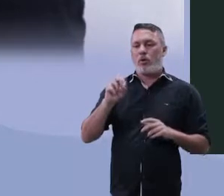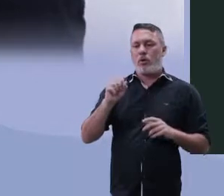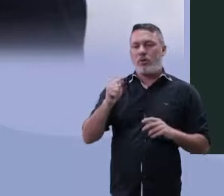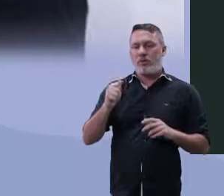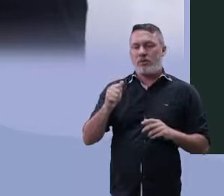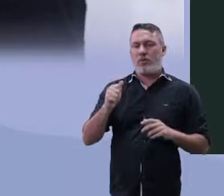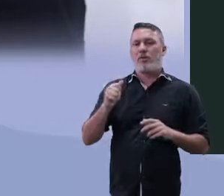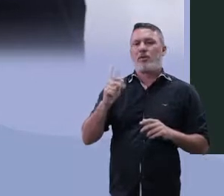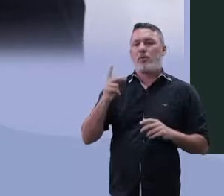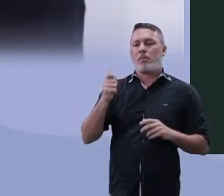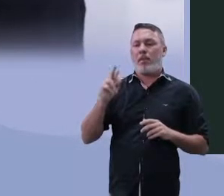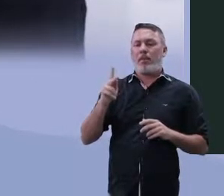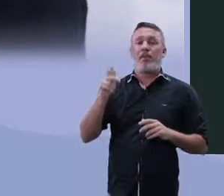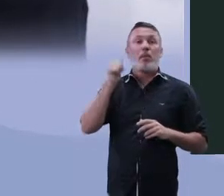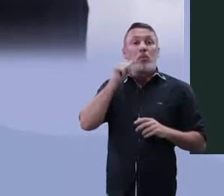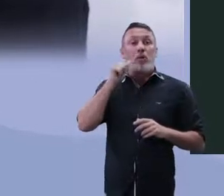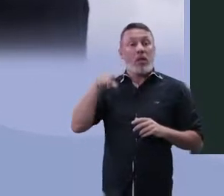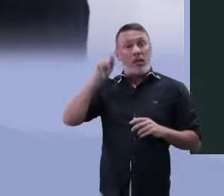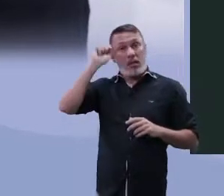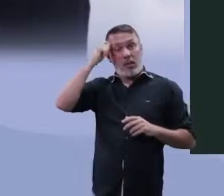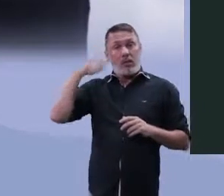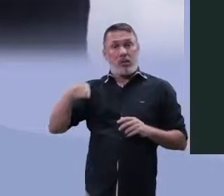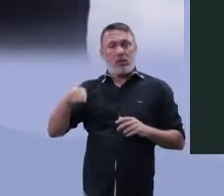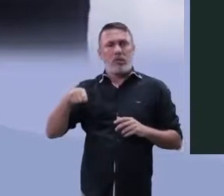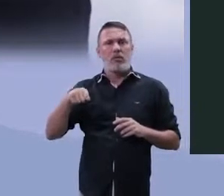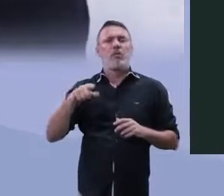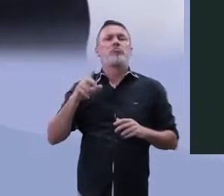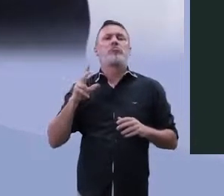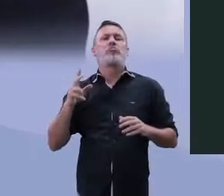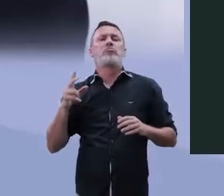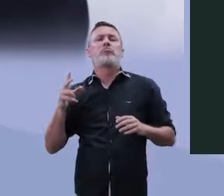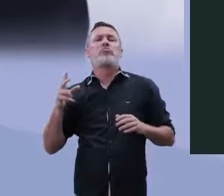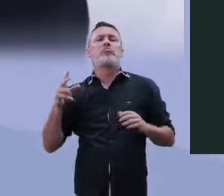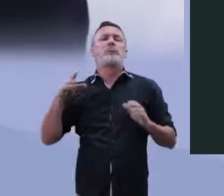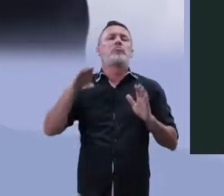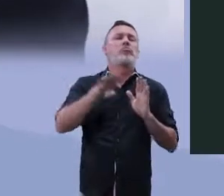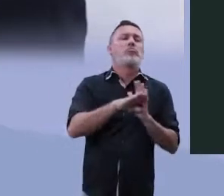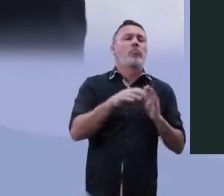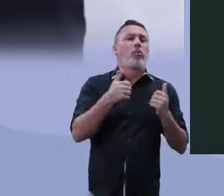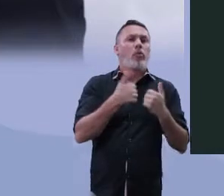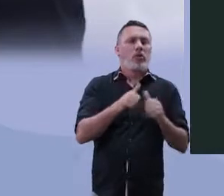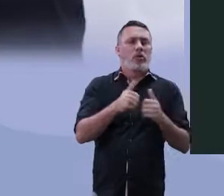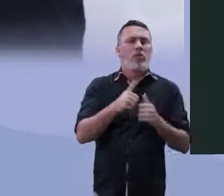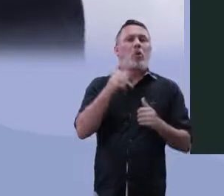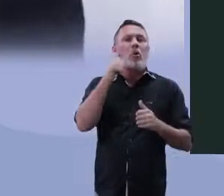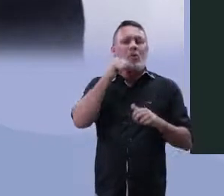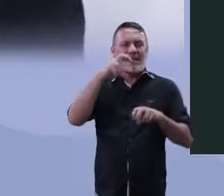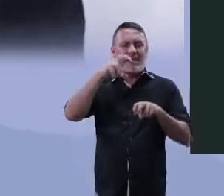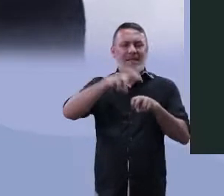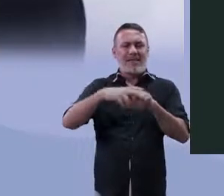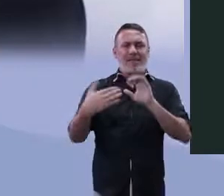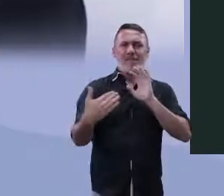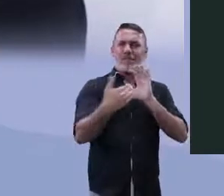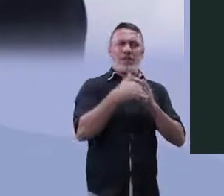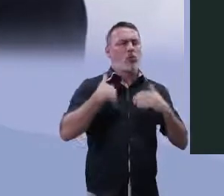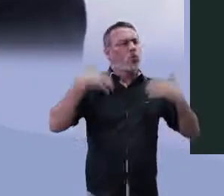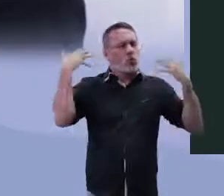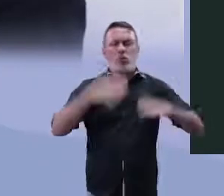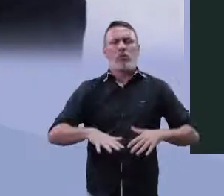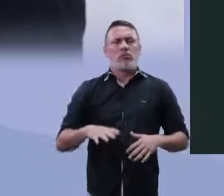né? No Alabama, uma negra que se recusa a sentar no fundo do ônibus. Né? Então, a partir desse gesto